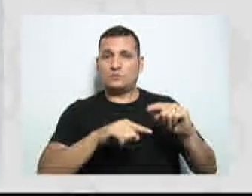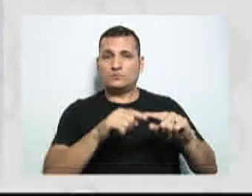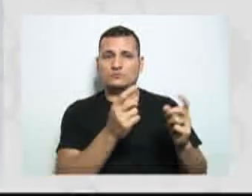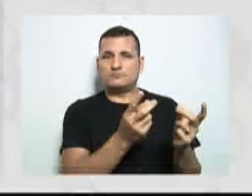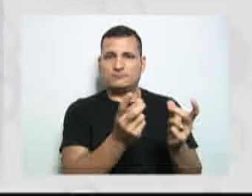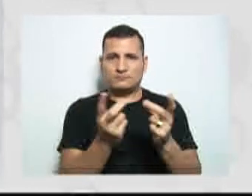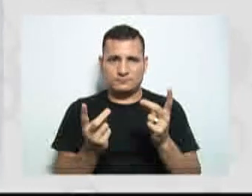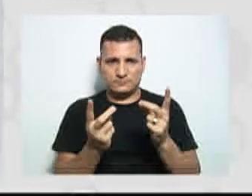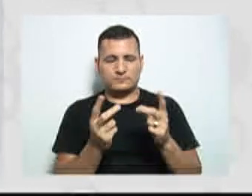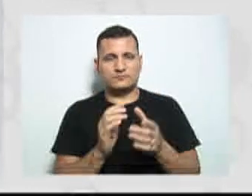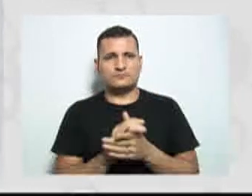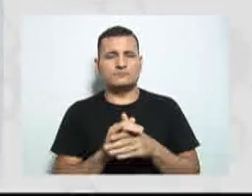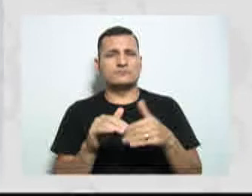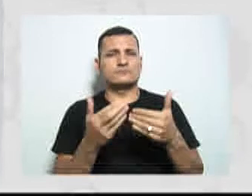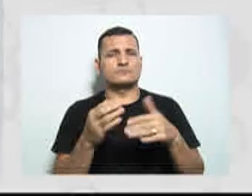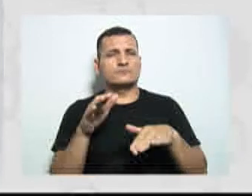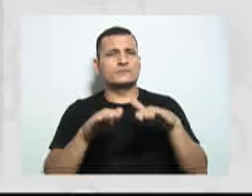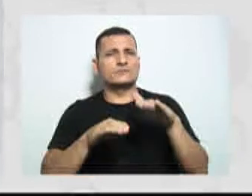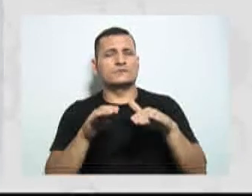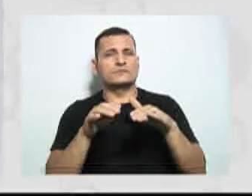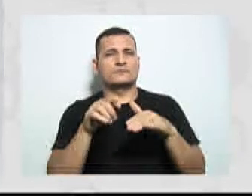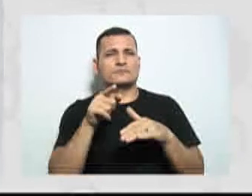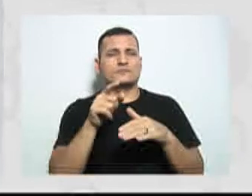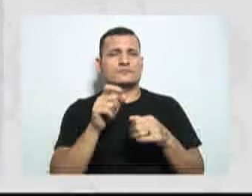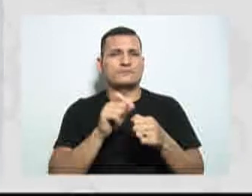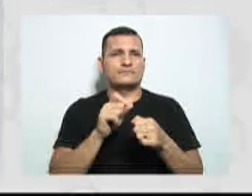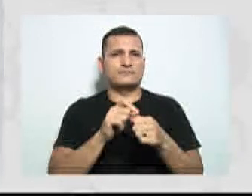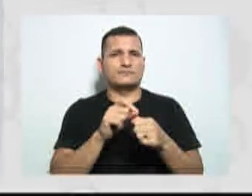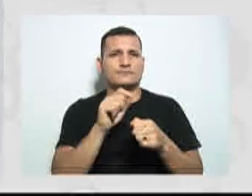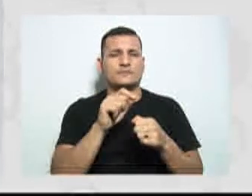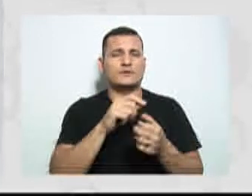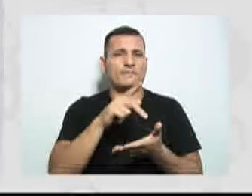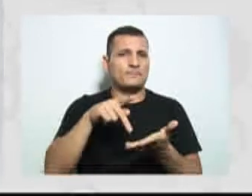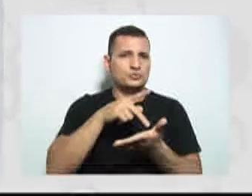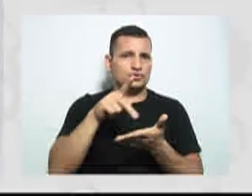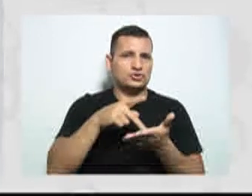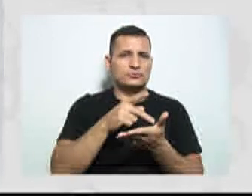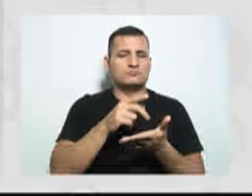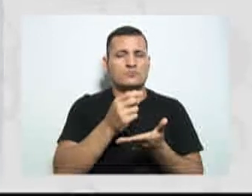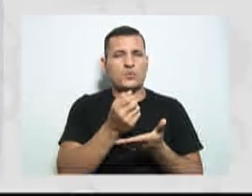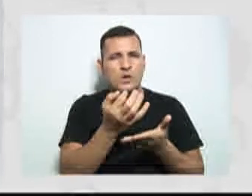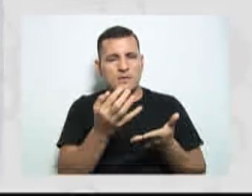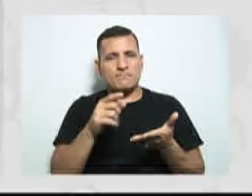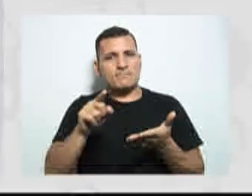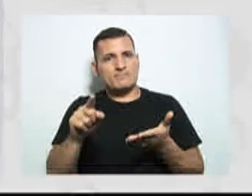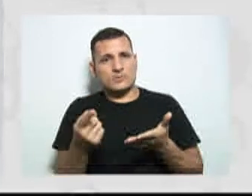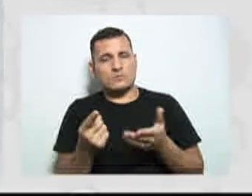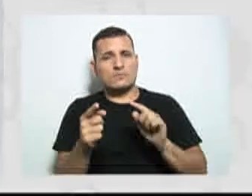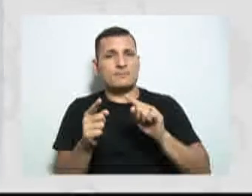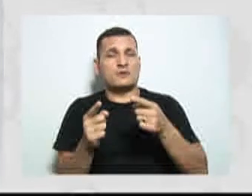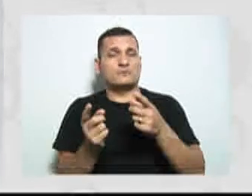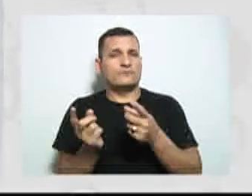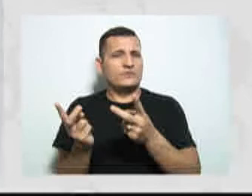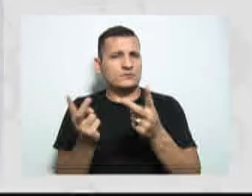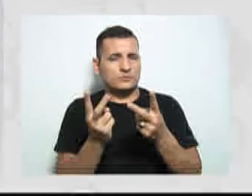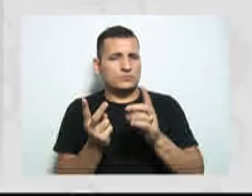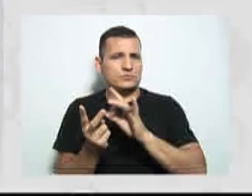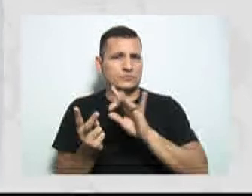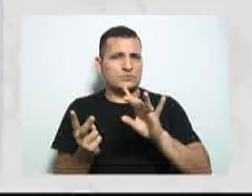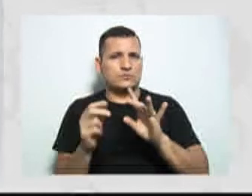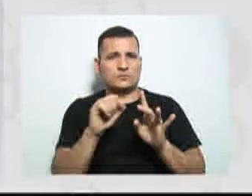Então, muitas vezes, você produziu 1.000 pudins, mas se você vendeu somente